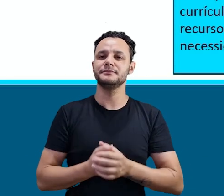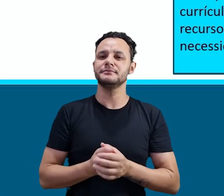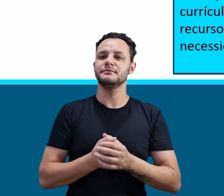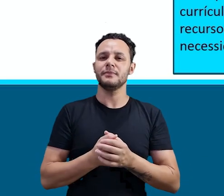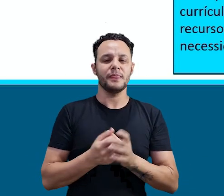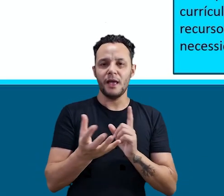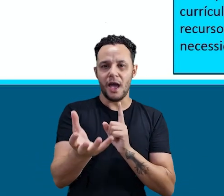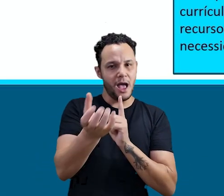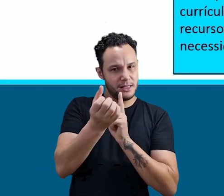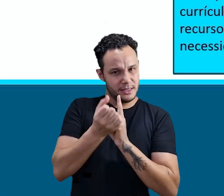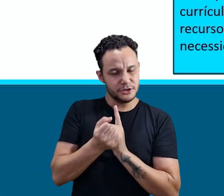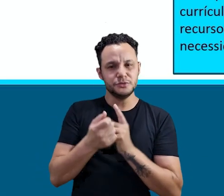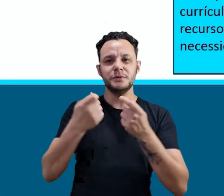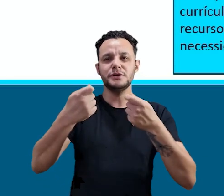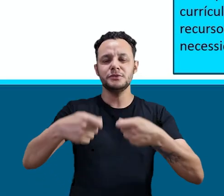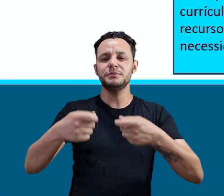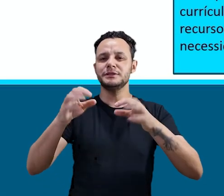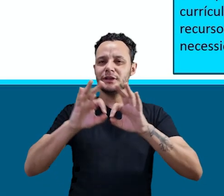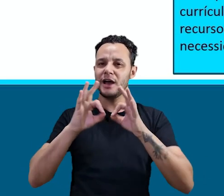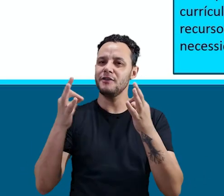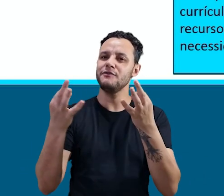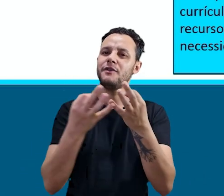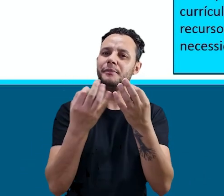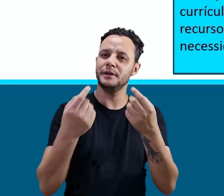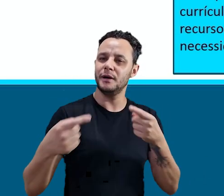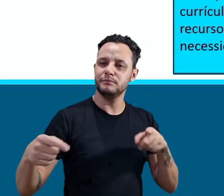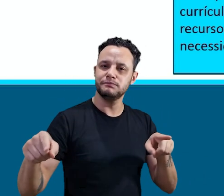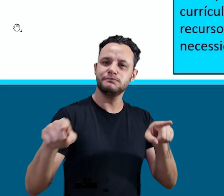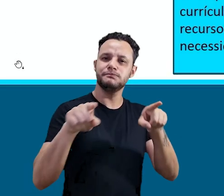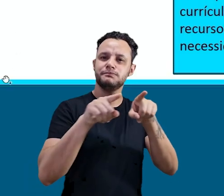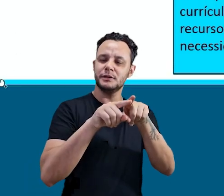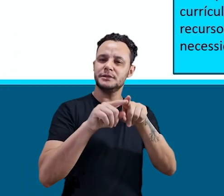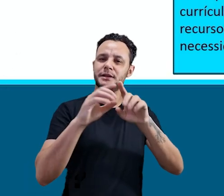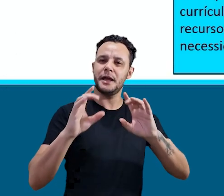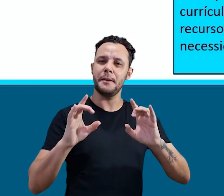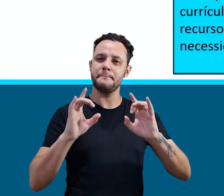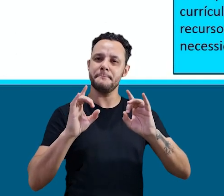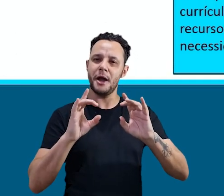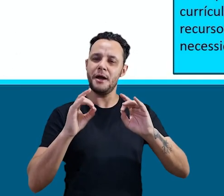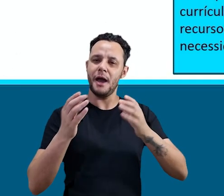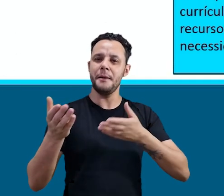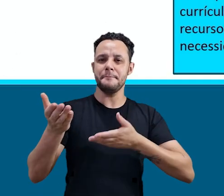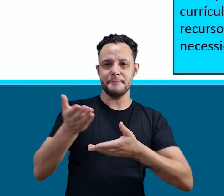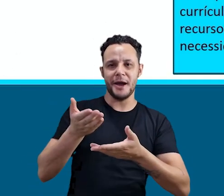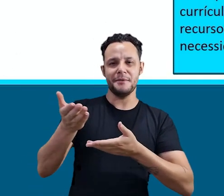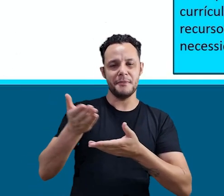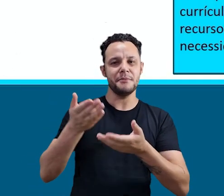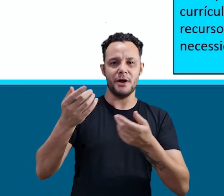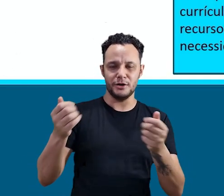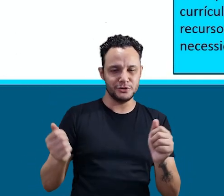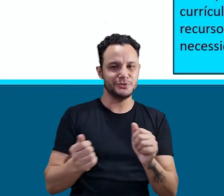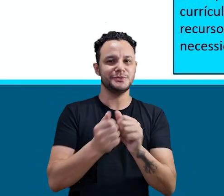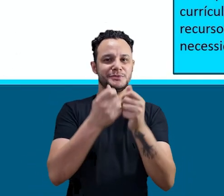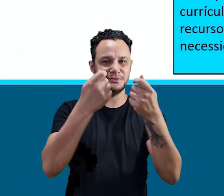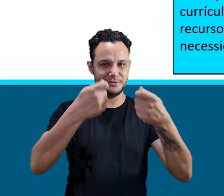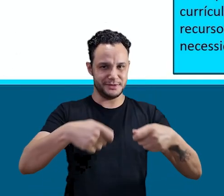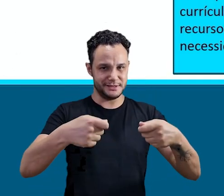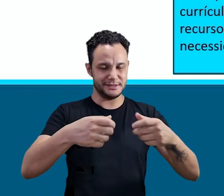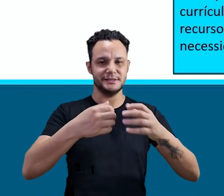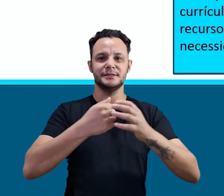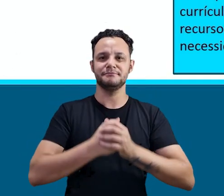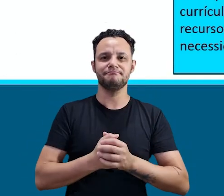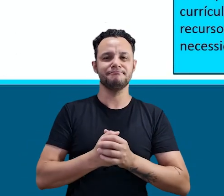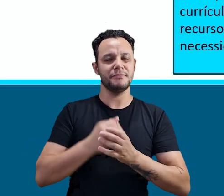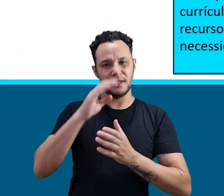gente não faz atendimento especializado se a gente não tiver um acompanhamento, um feedback, uma conversa permanente com a